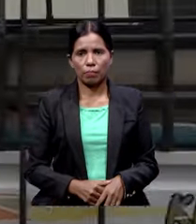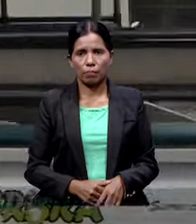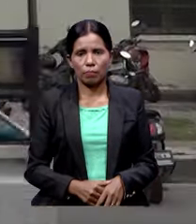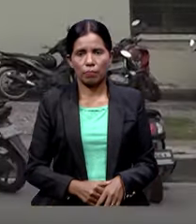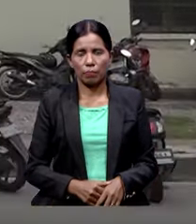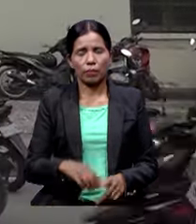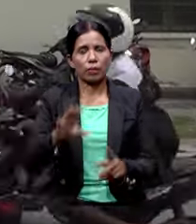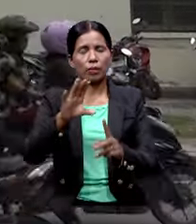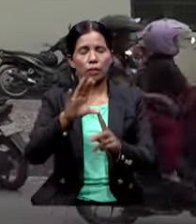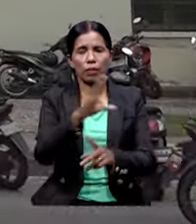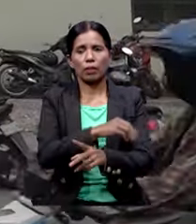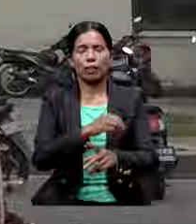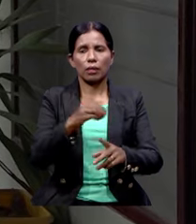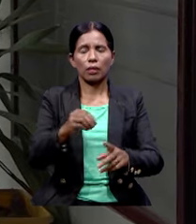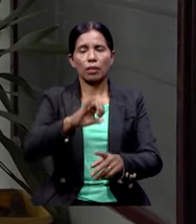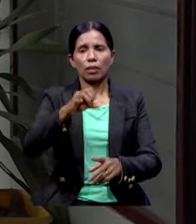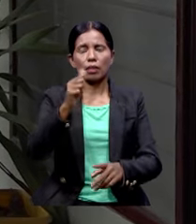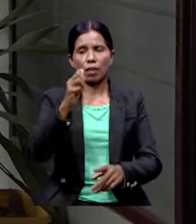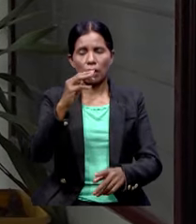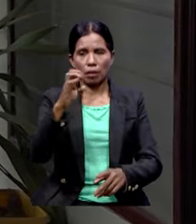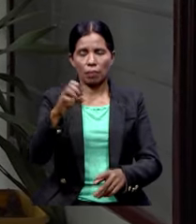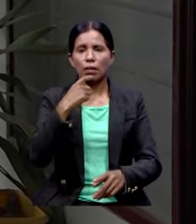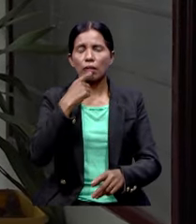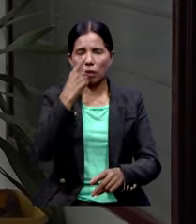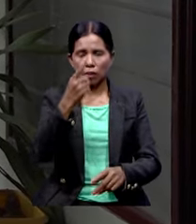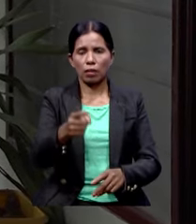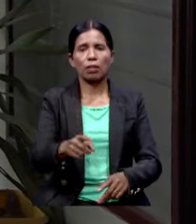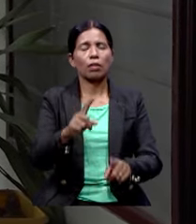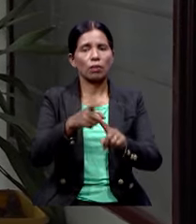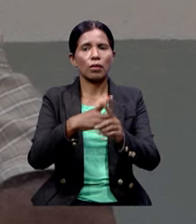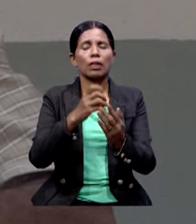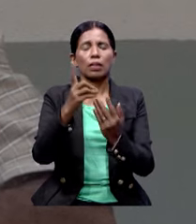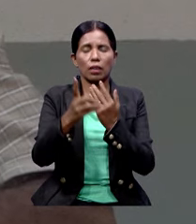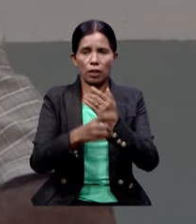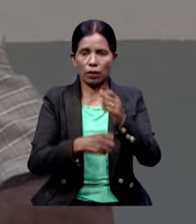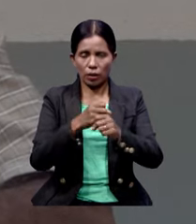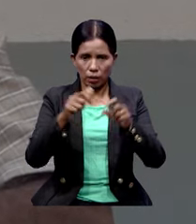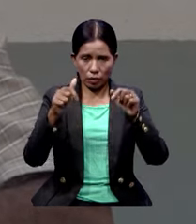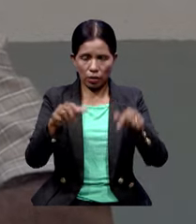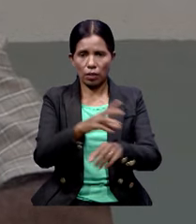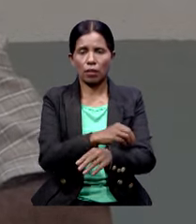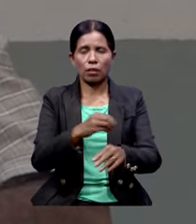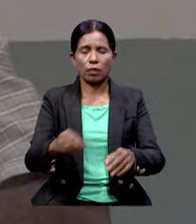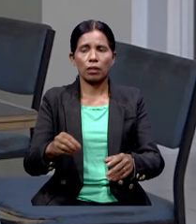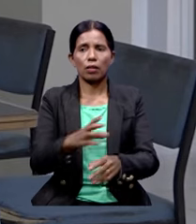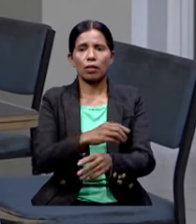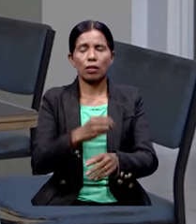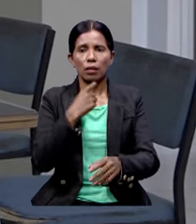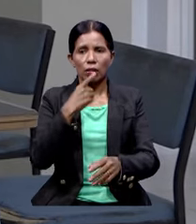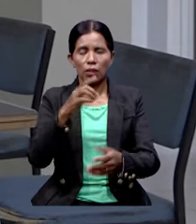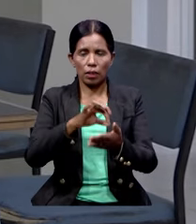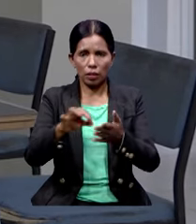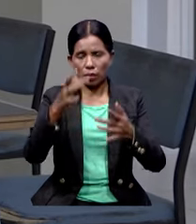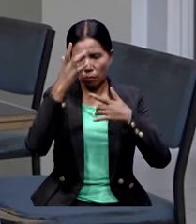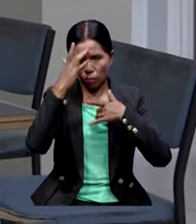Chef di Centro Saúde Formosa, Zaime dos Reis Belo Hateten, ia fulan janeiro tina ne, ia Centro Saúde Formosa, resisto